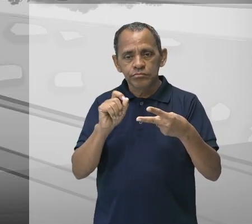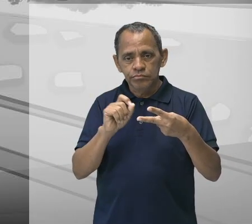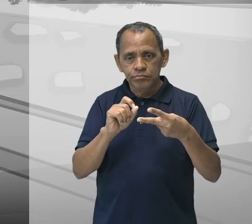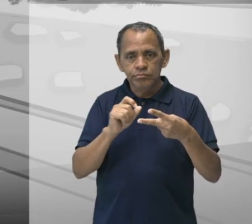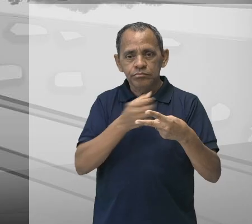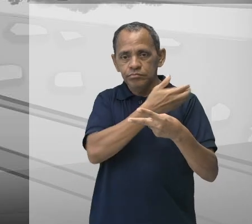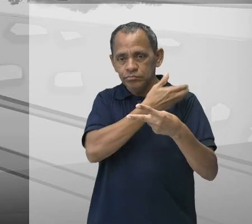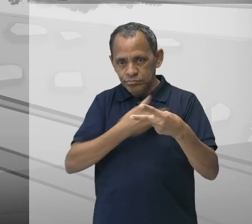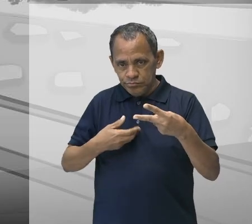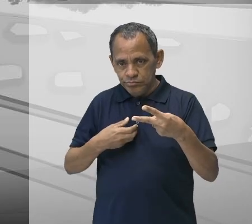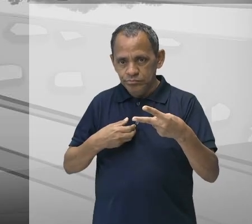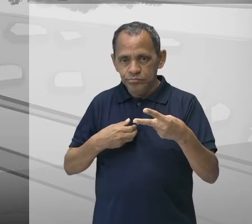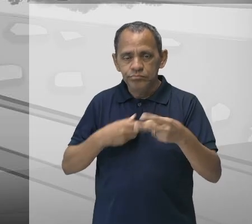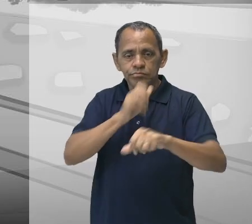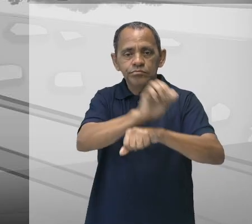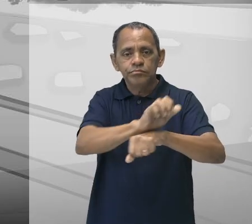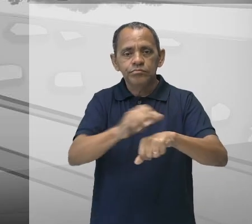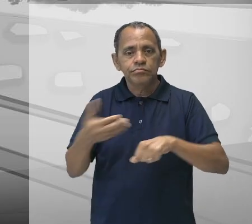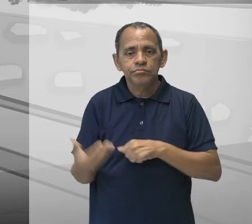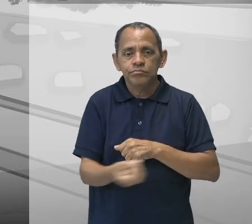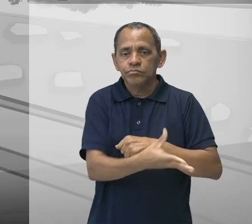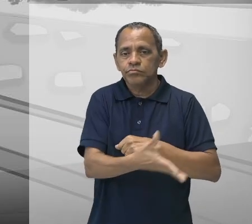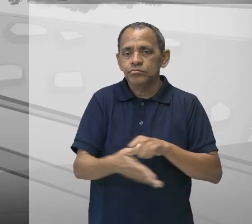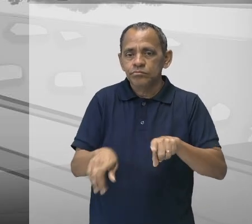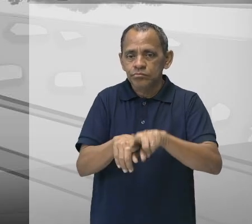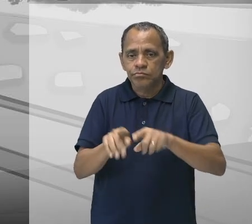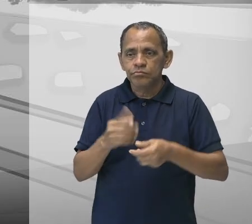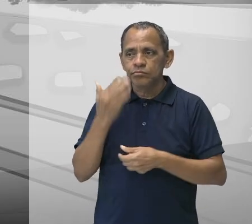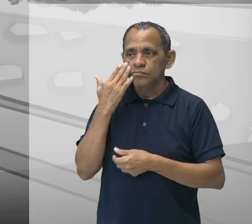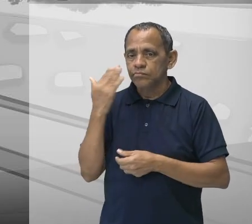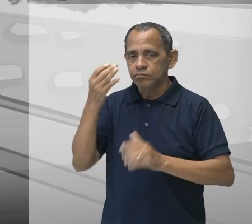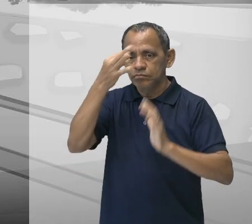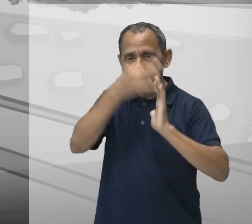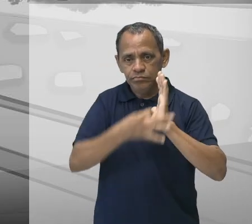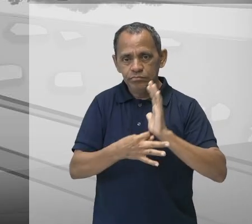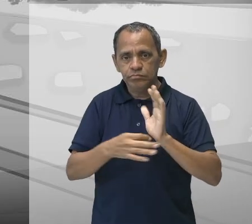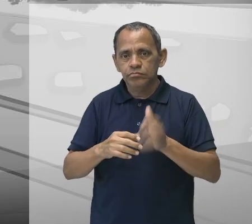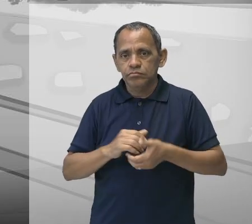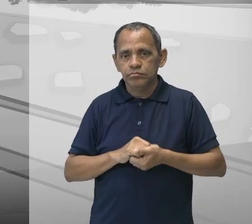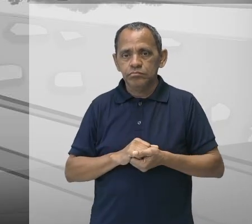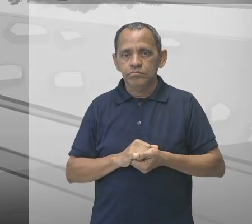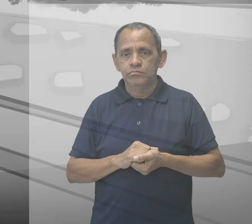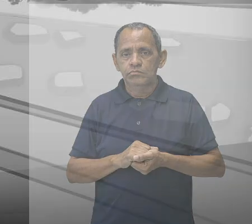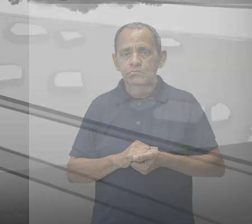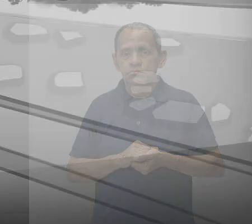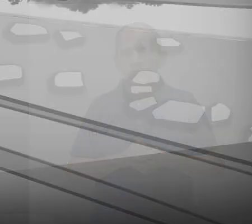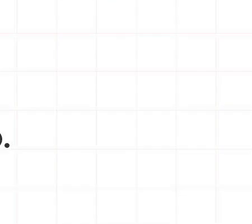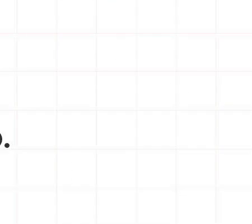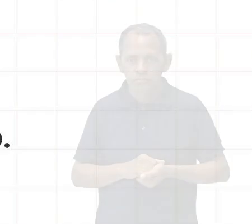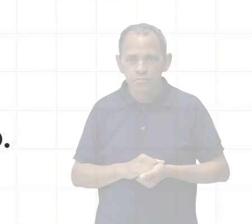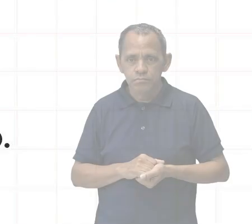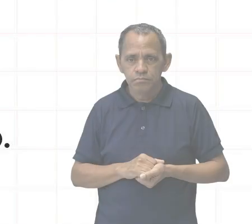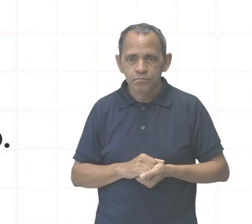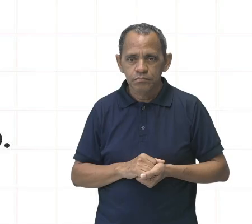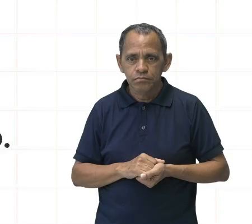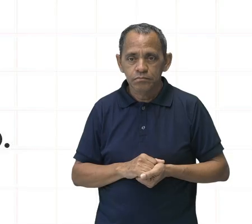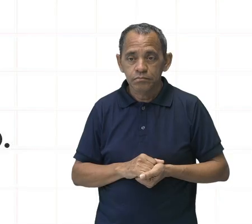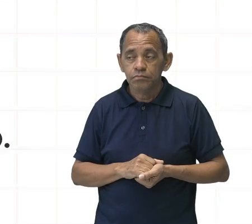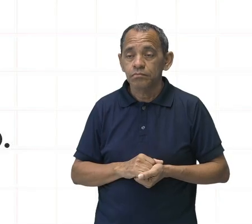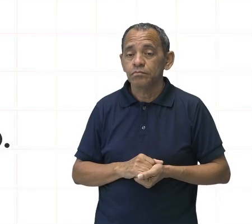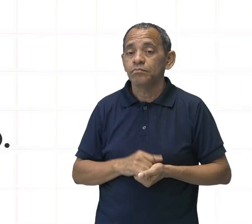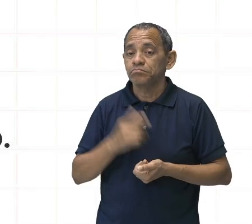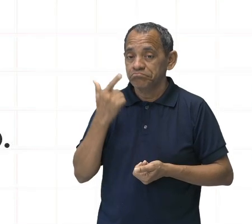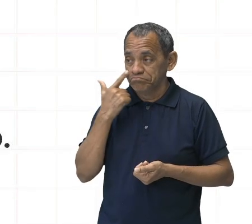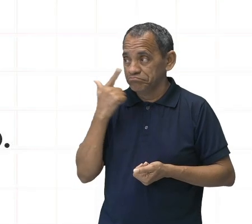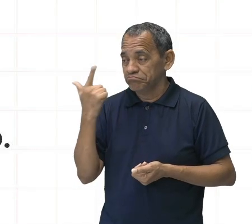entender agora o que foi de fato o governo do Estado Novo. Vamos ao texto. Estado